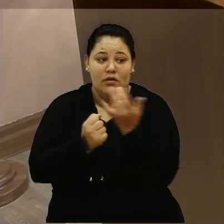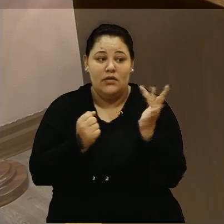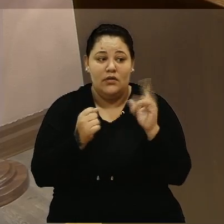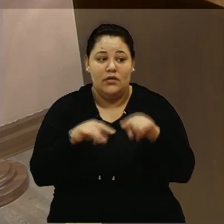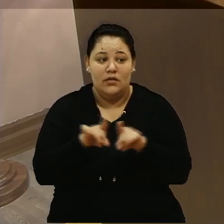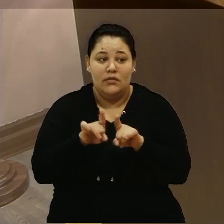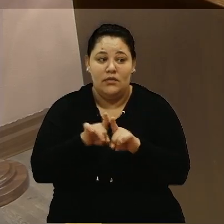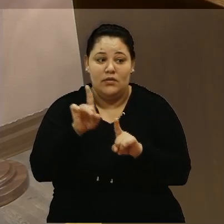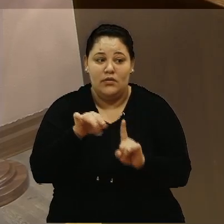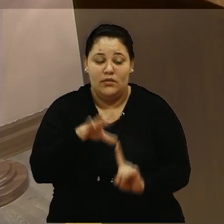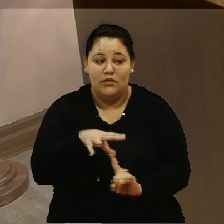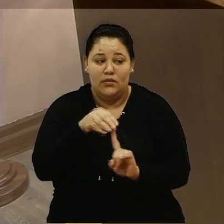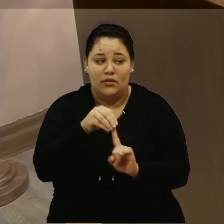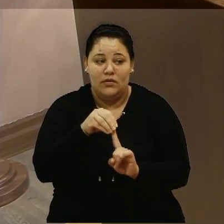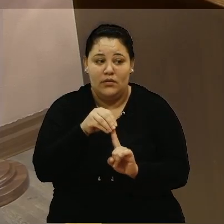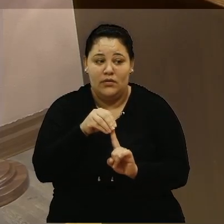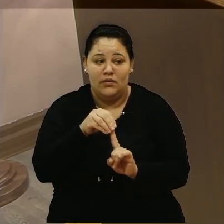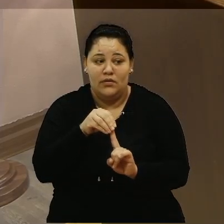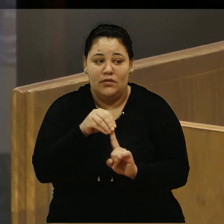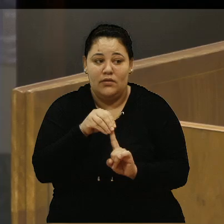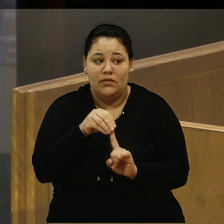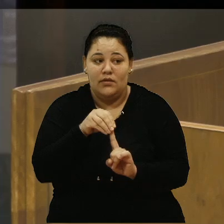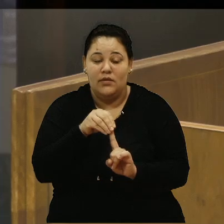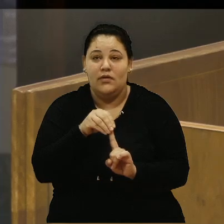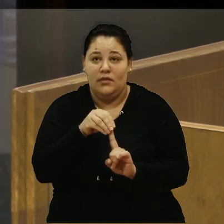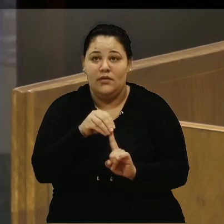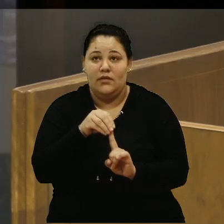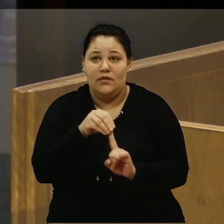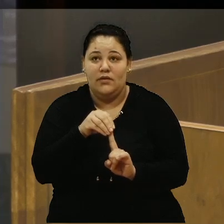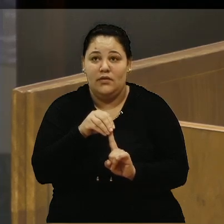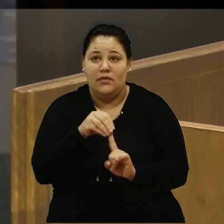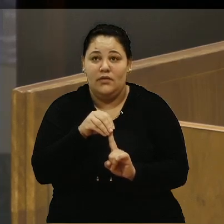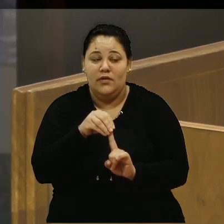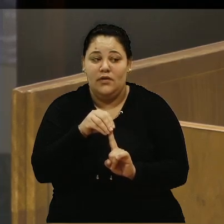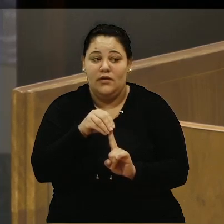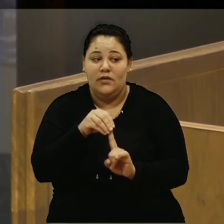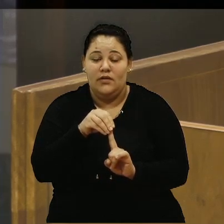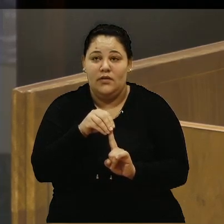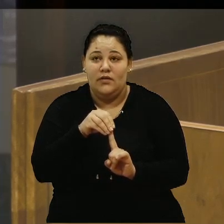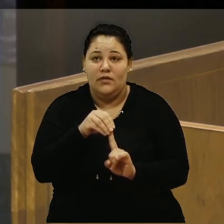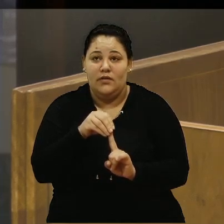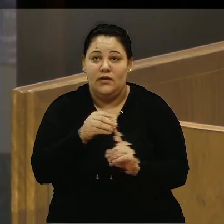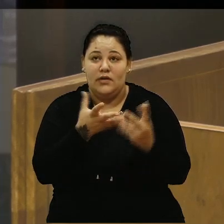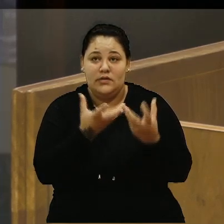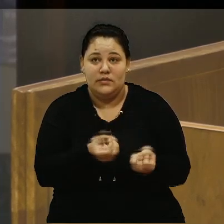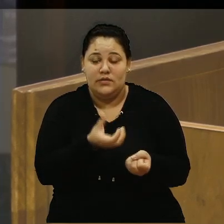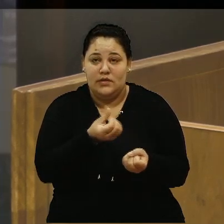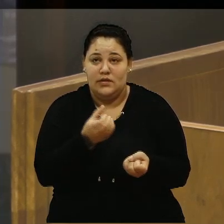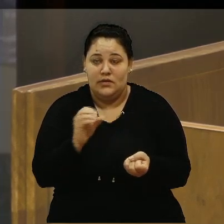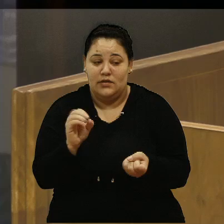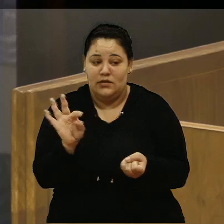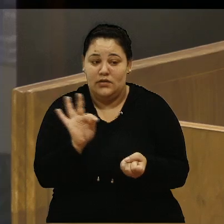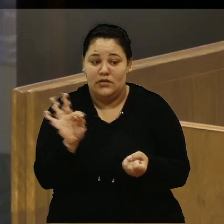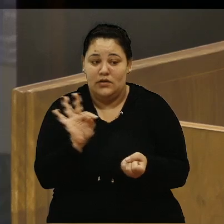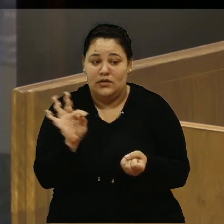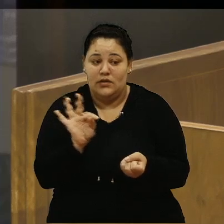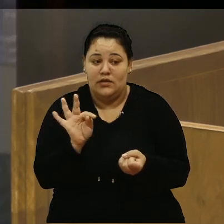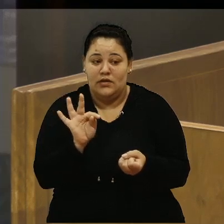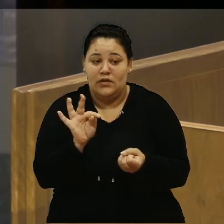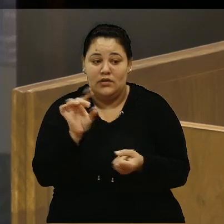né? Hoje, essa cooperativa recebe 60 toneladas dia de